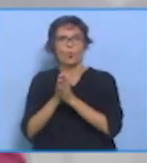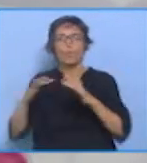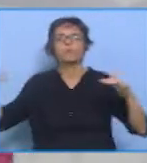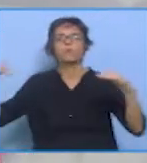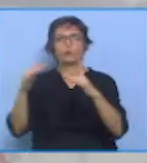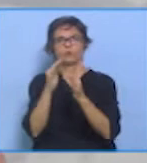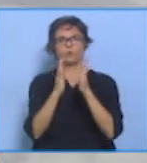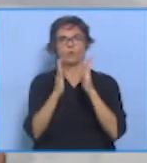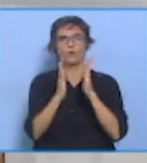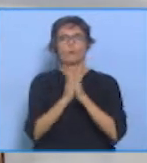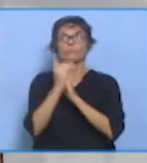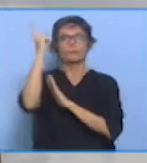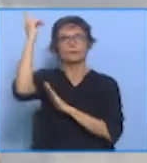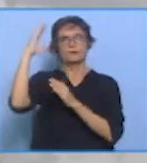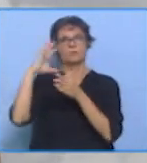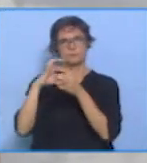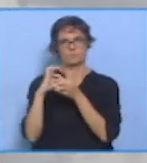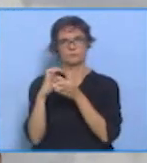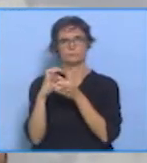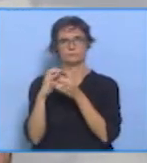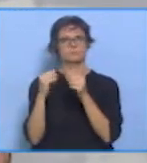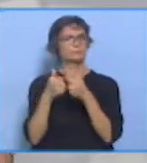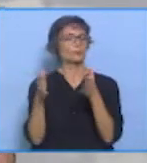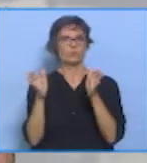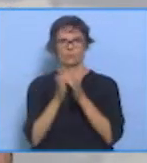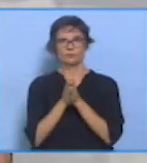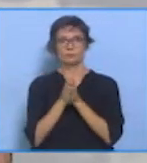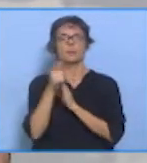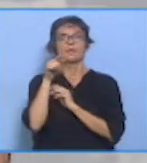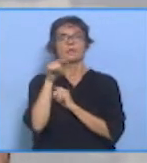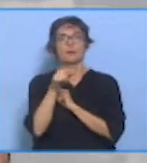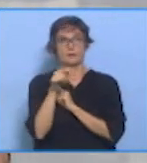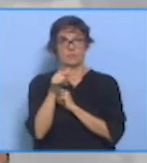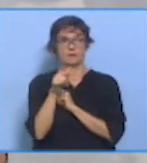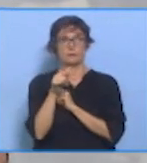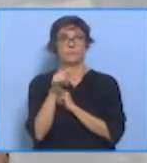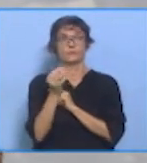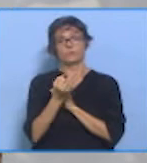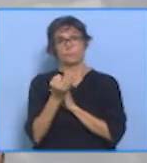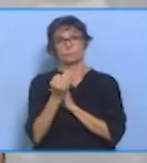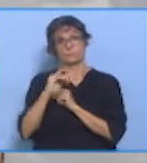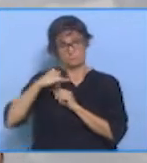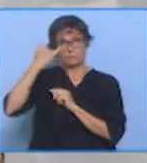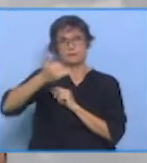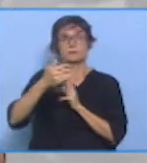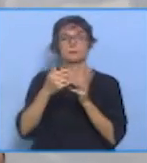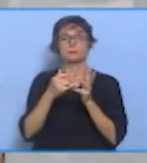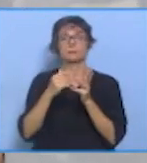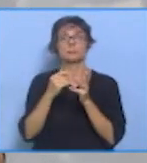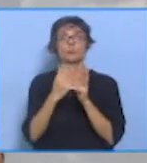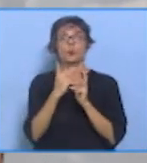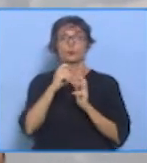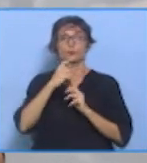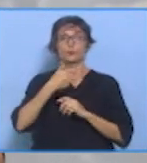são, e termino, verdadeiros precursores do Vaticano II, que vêm dizer que todo cristão, leigos, portanto, são